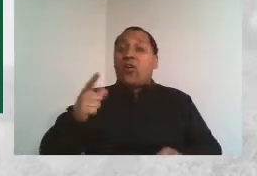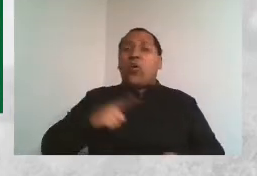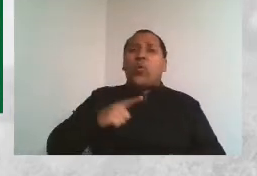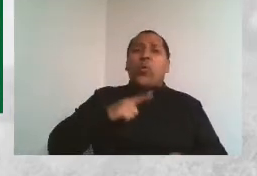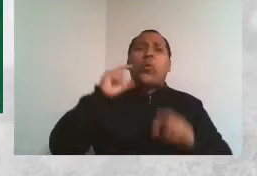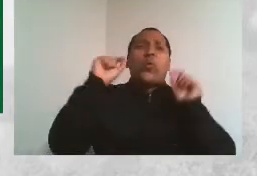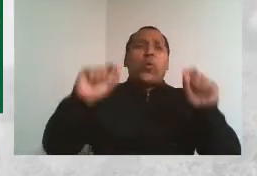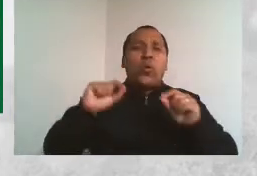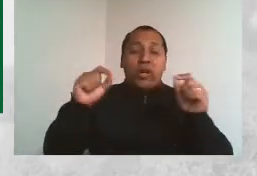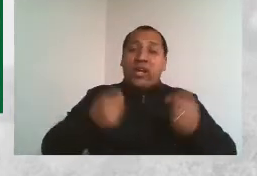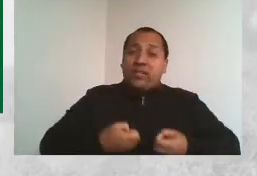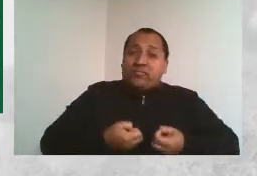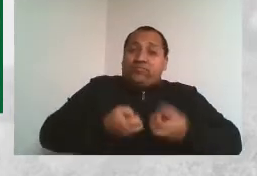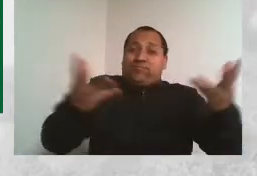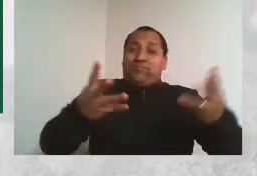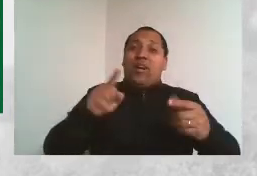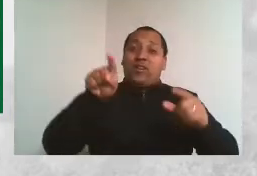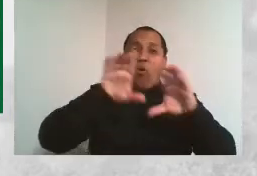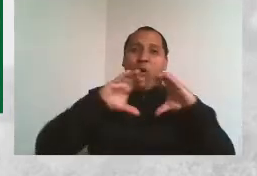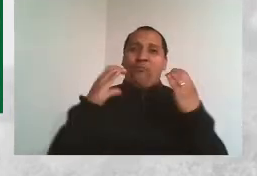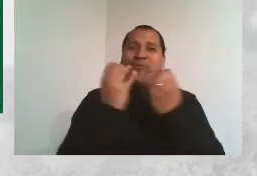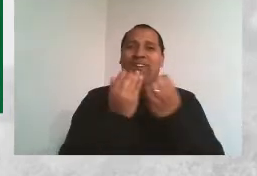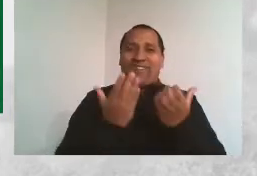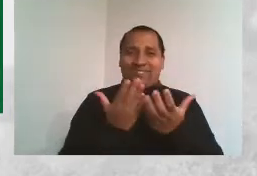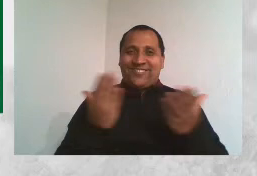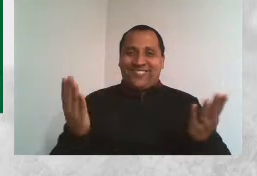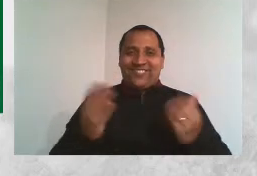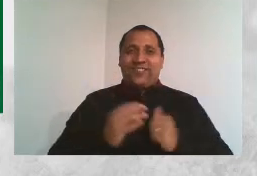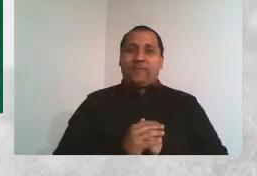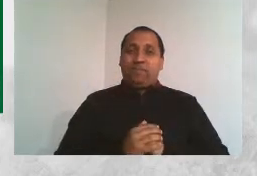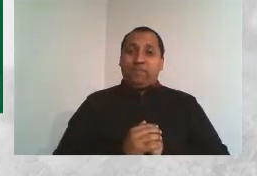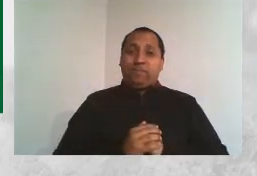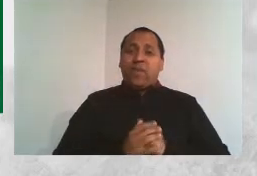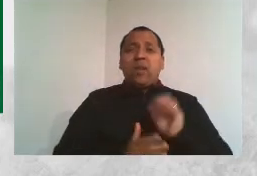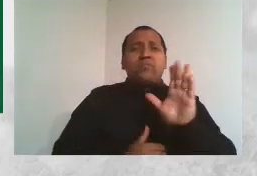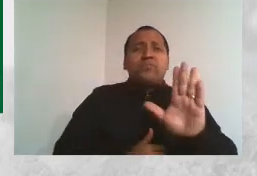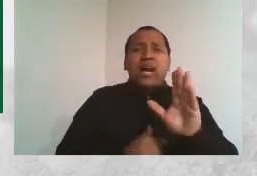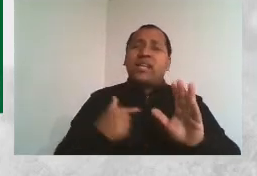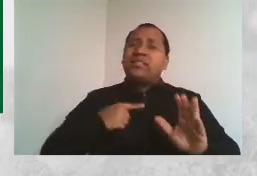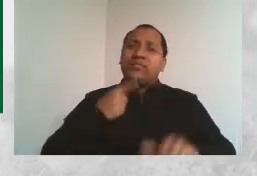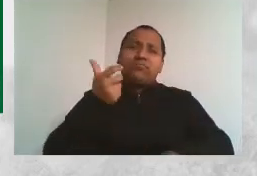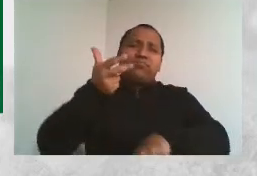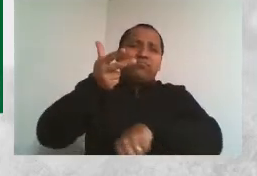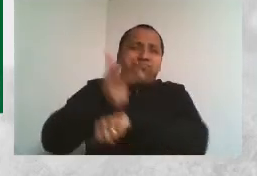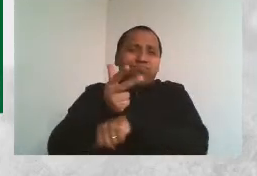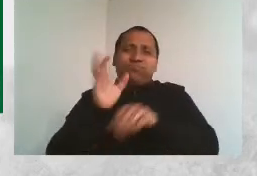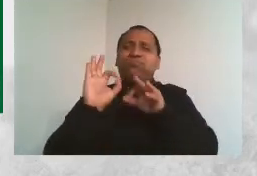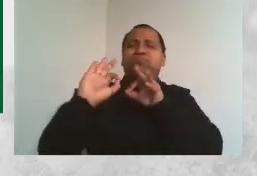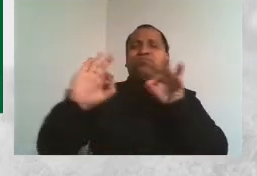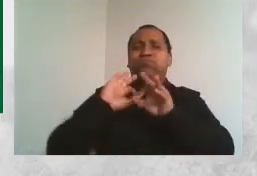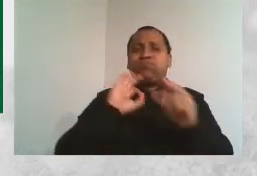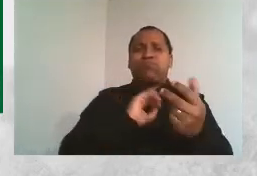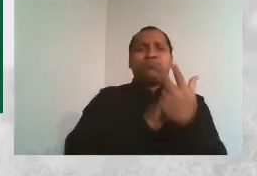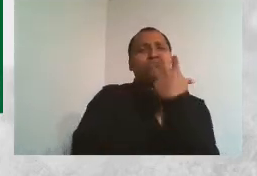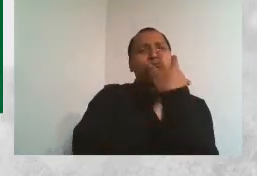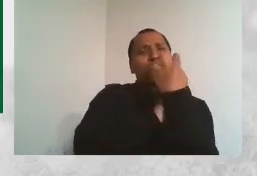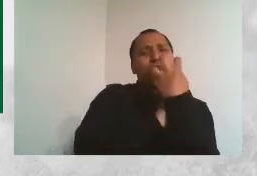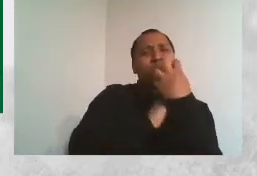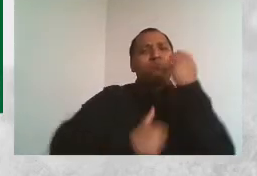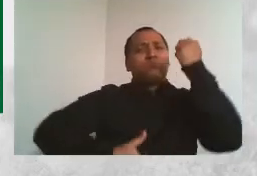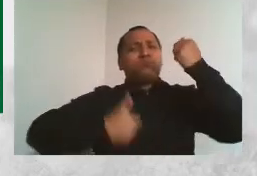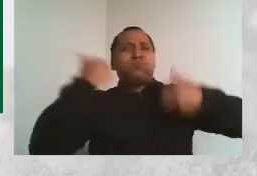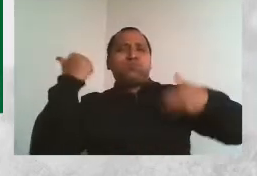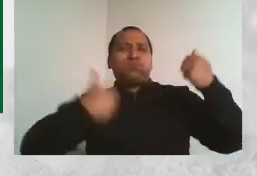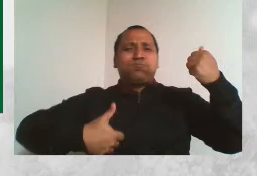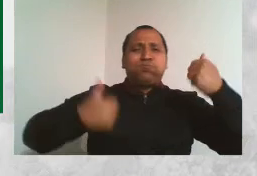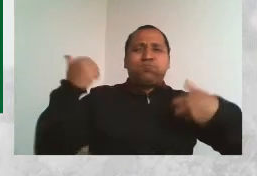possível a comunidade. Com esses vídeos, a gente também fez a